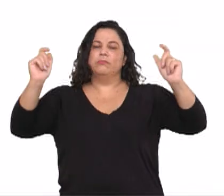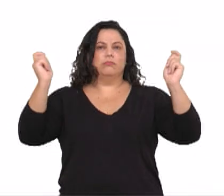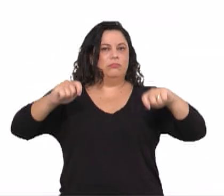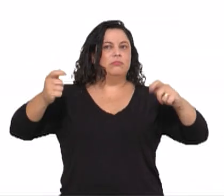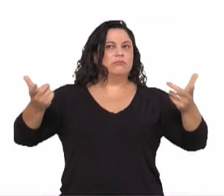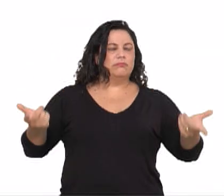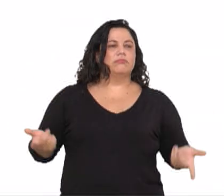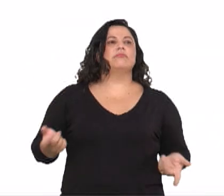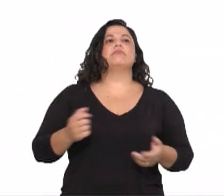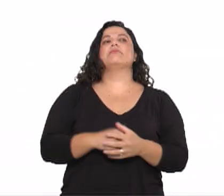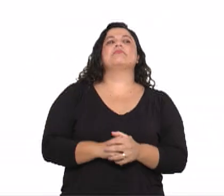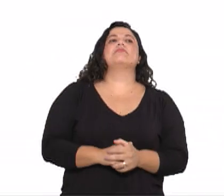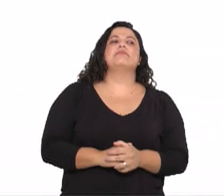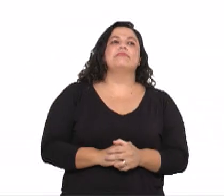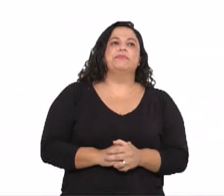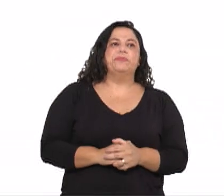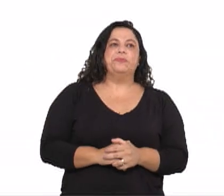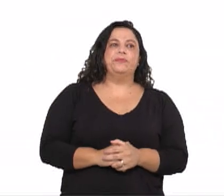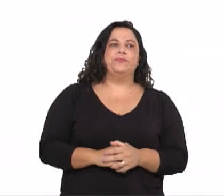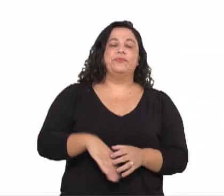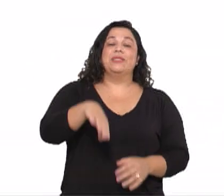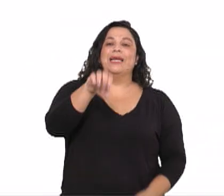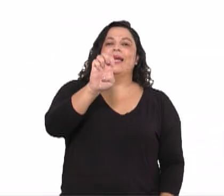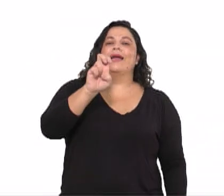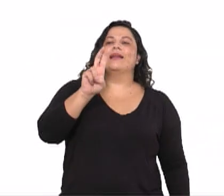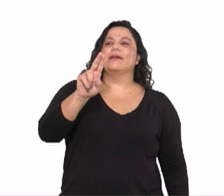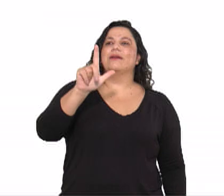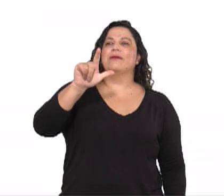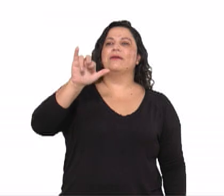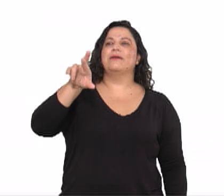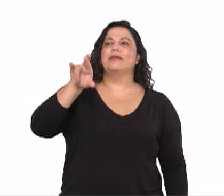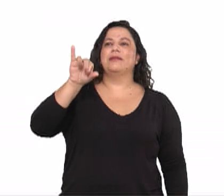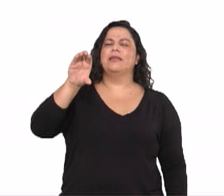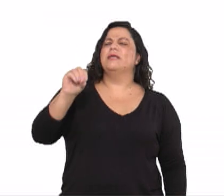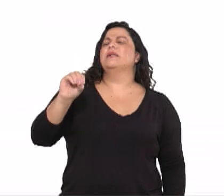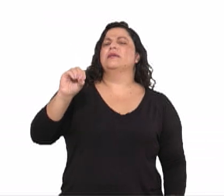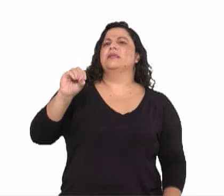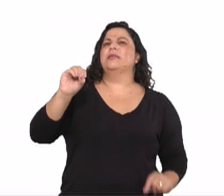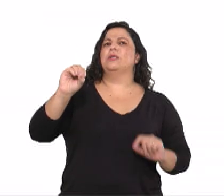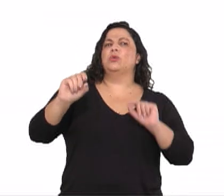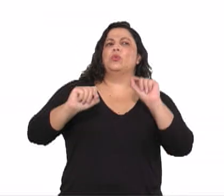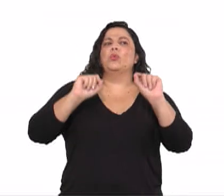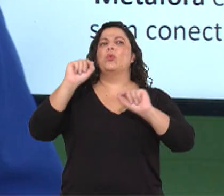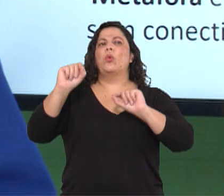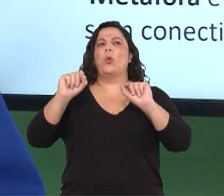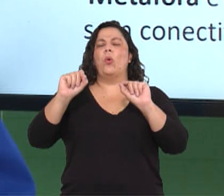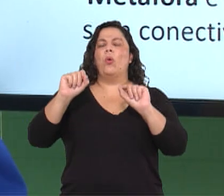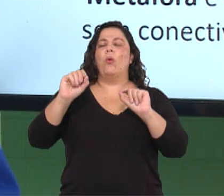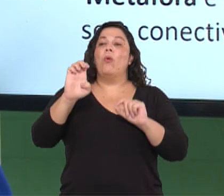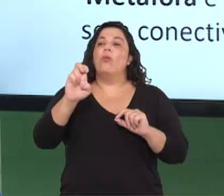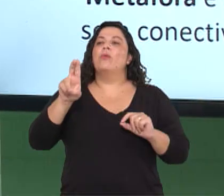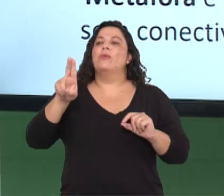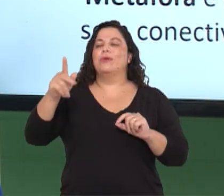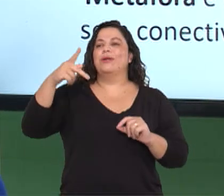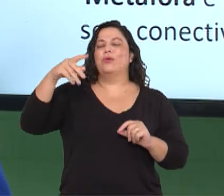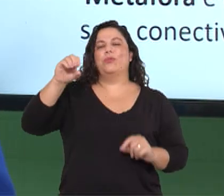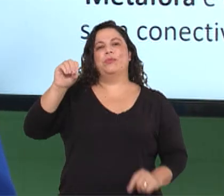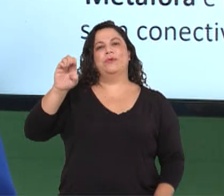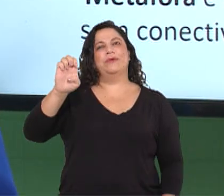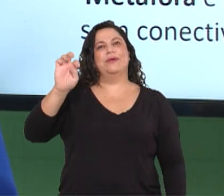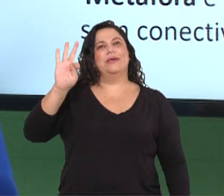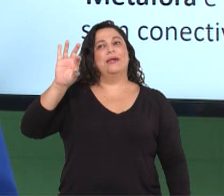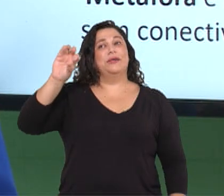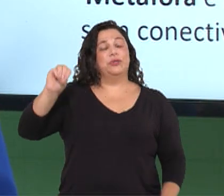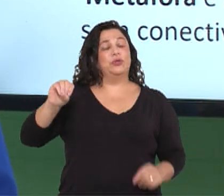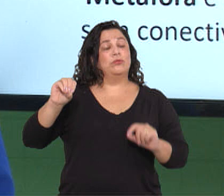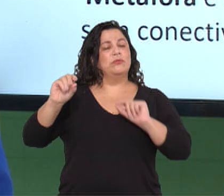Chamamos de eu lírico ou eu poético a voz expressa no poema. Olhem só, nós vamos entrar com mais